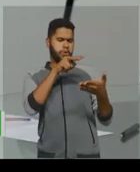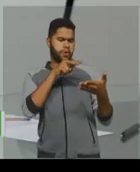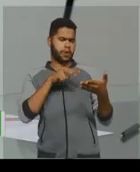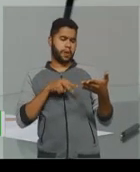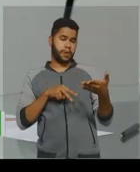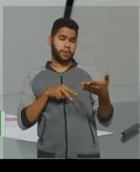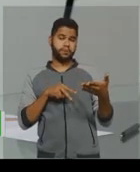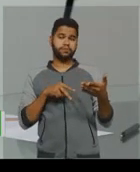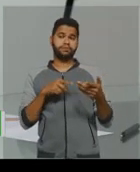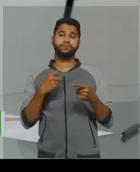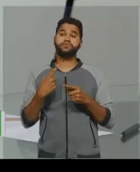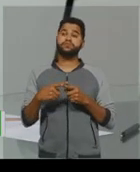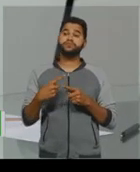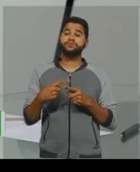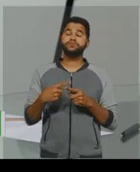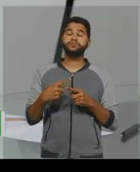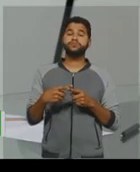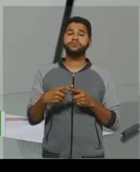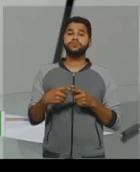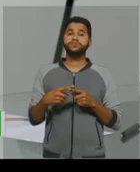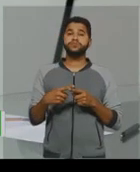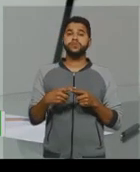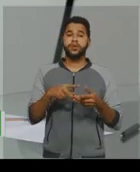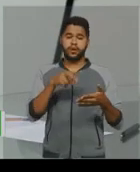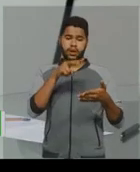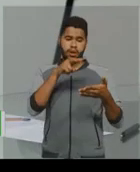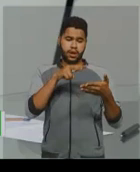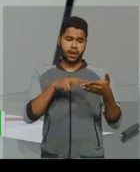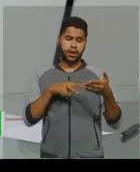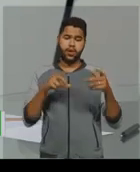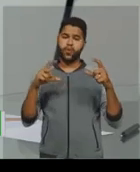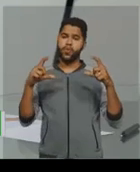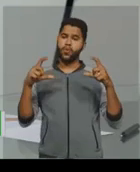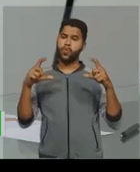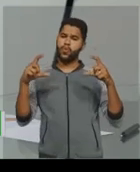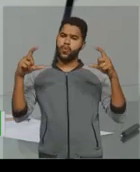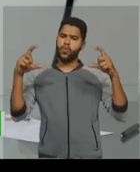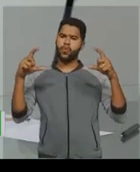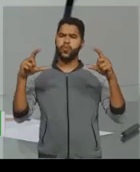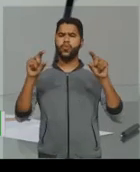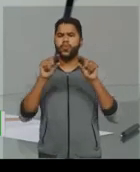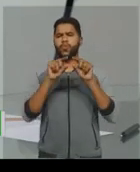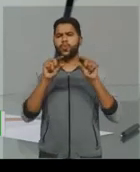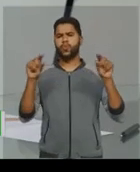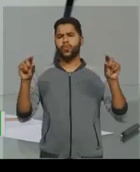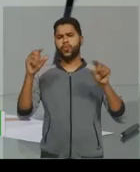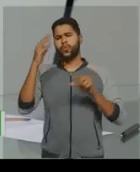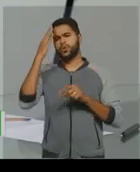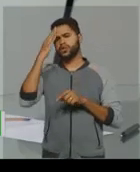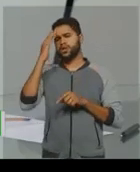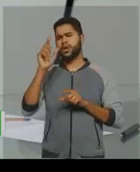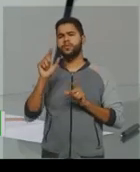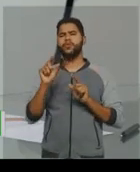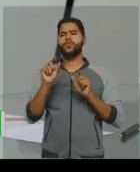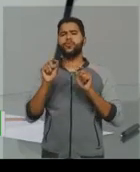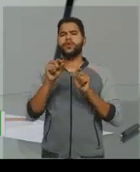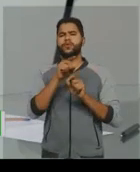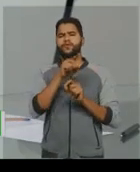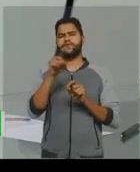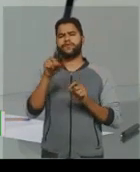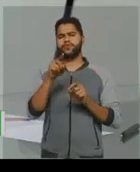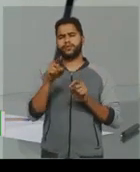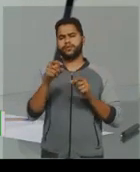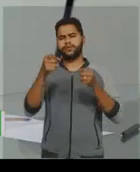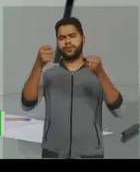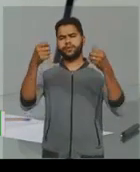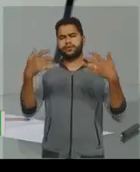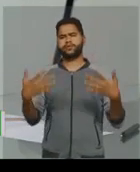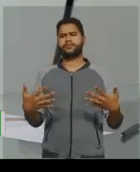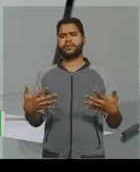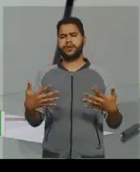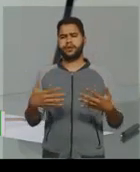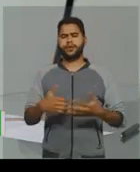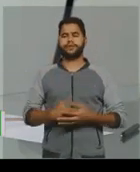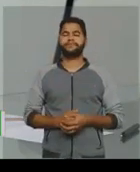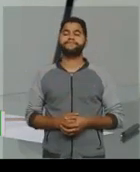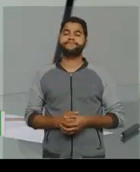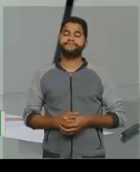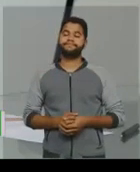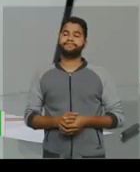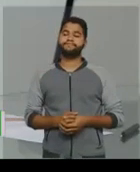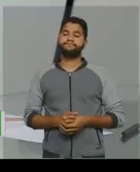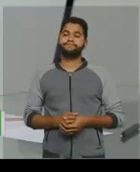redação? Porque ali, quando lê o tópico frasal, já sabe sobre o que você vai falar naquele